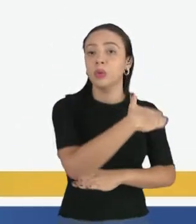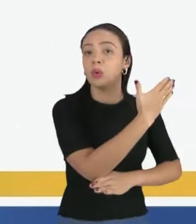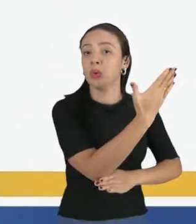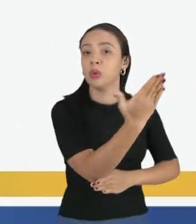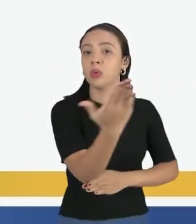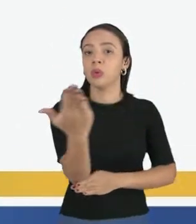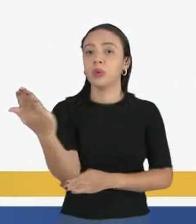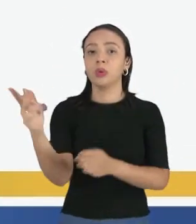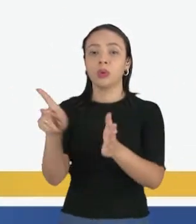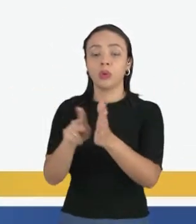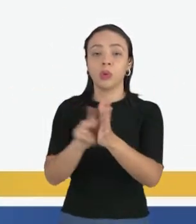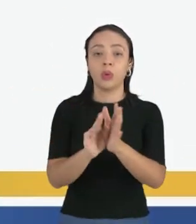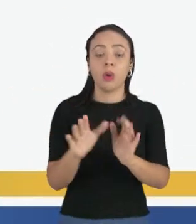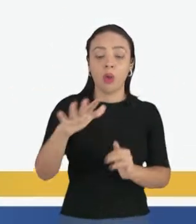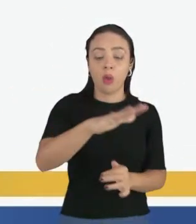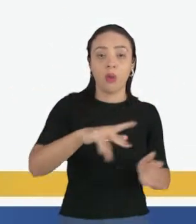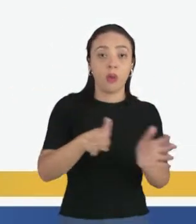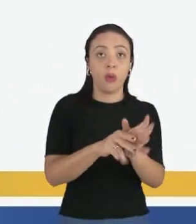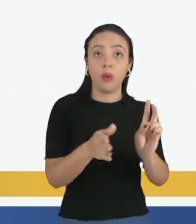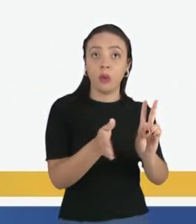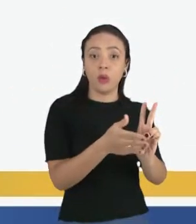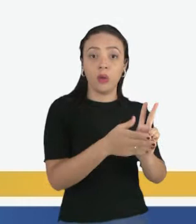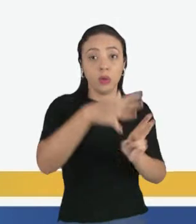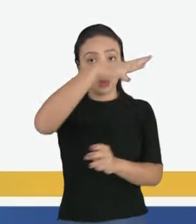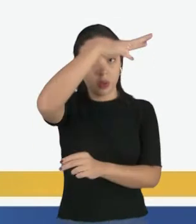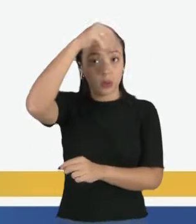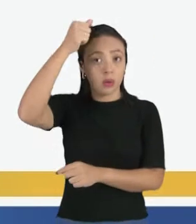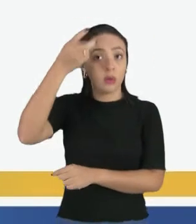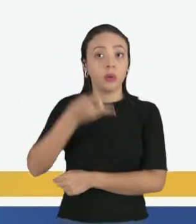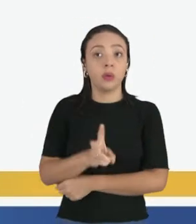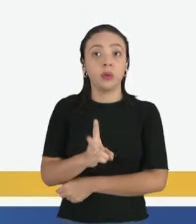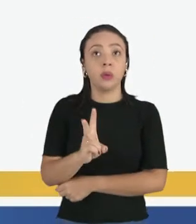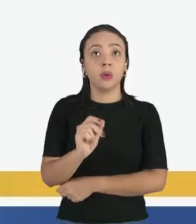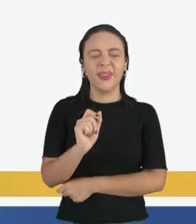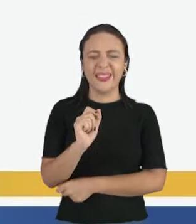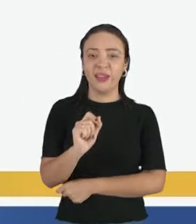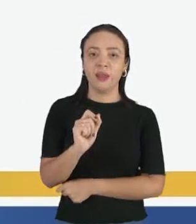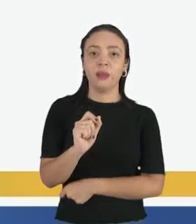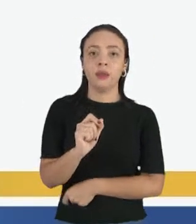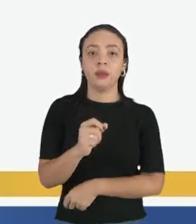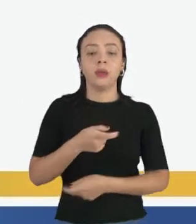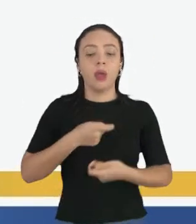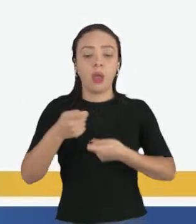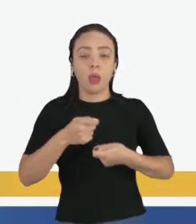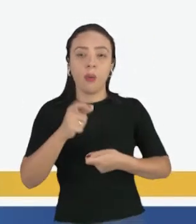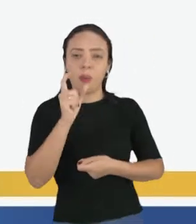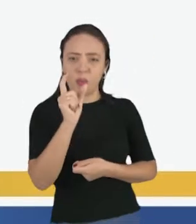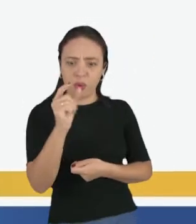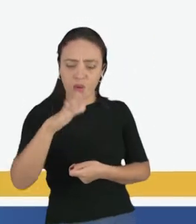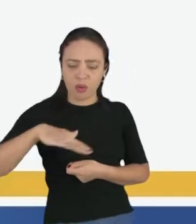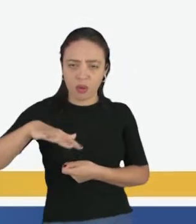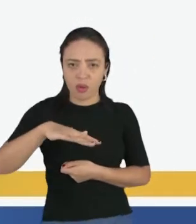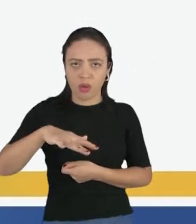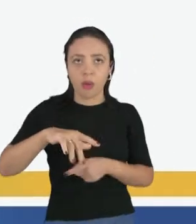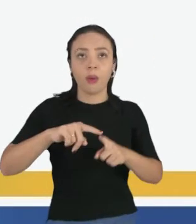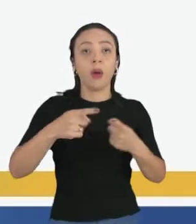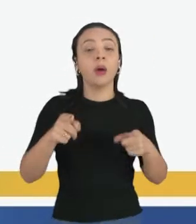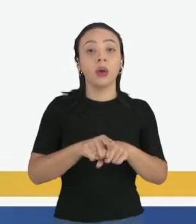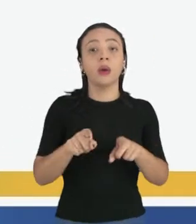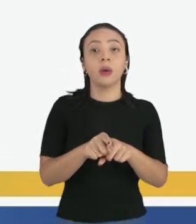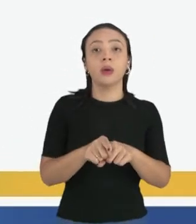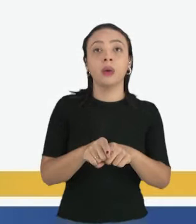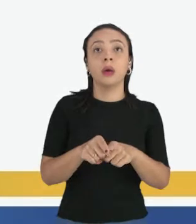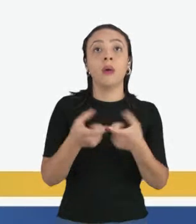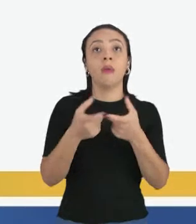nas terras indígenas, ou TIs, na Amazônia, continua concentrado em poucos territórios, mas acelerou